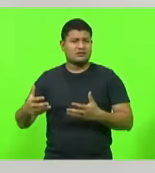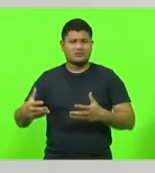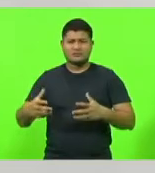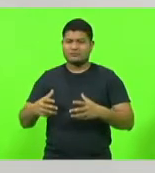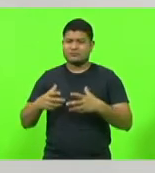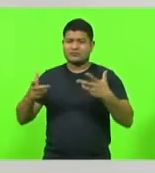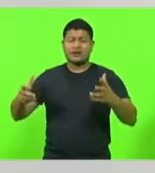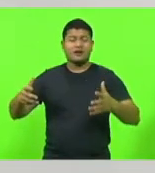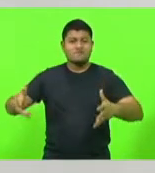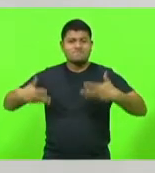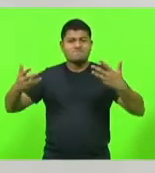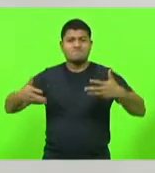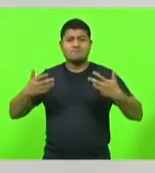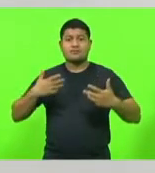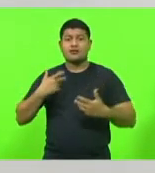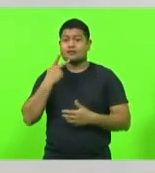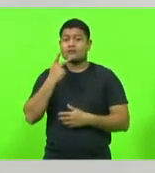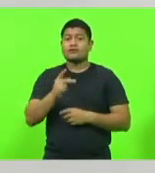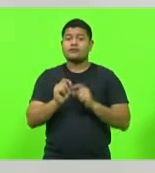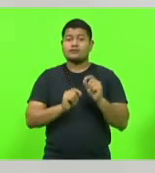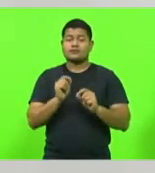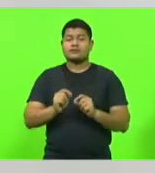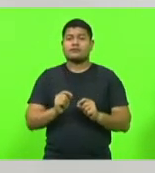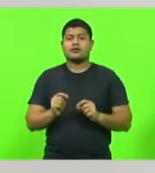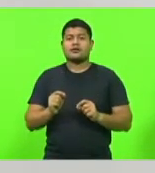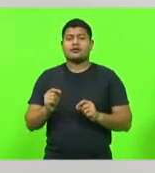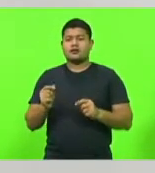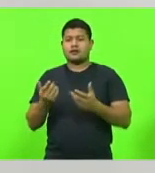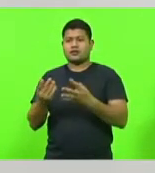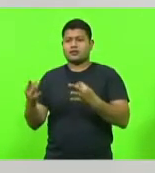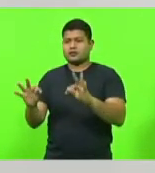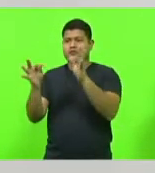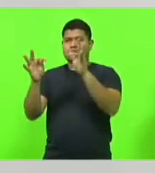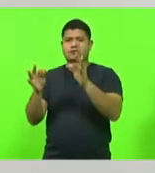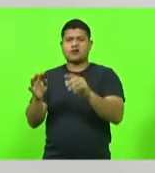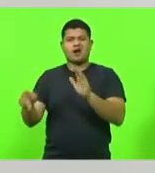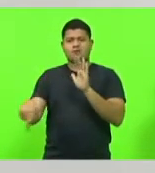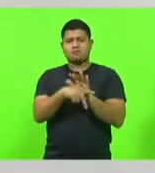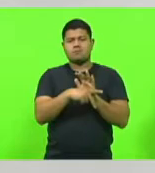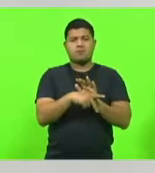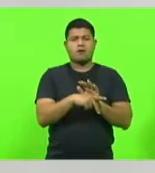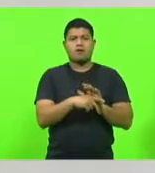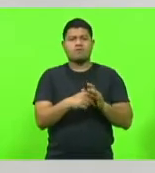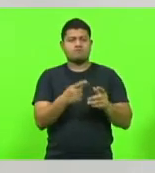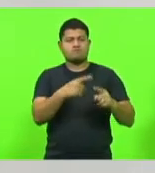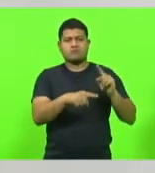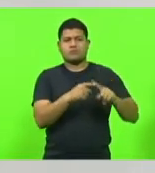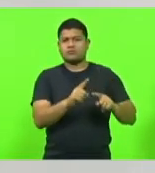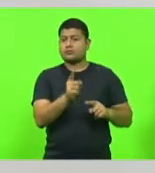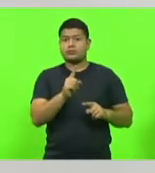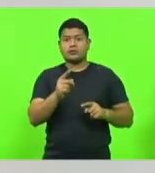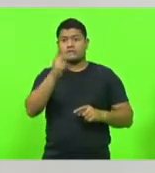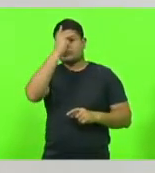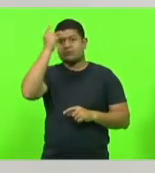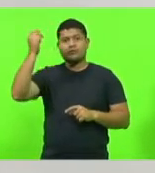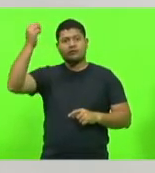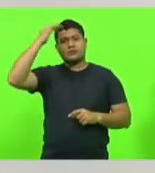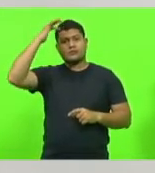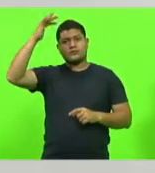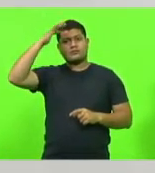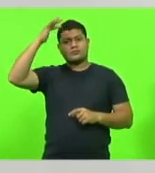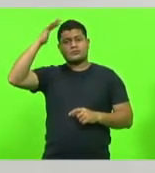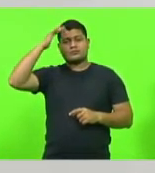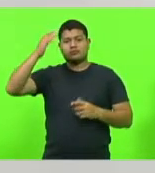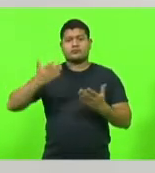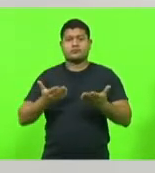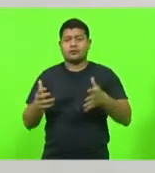ele dizia que a inovação não vem da máquina, vem das pessoas. E, para gerar desafios e inovar,